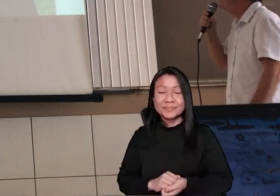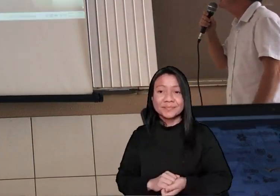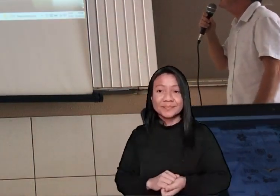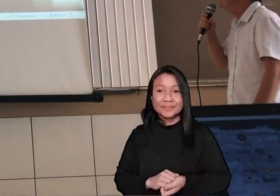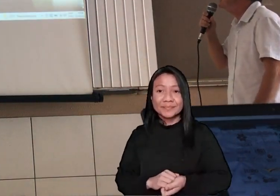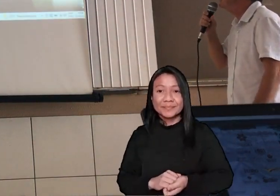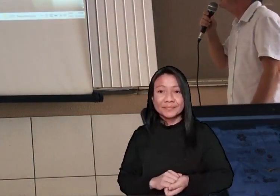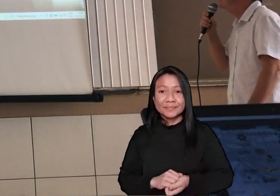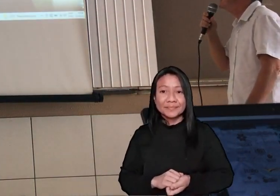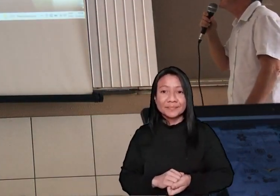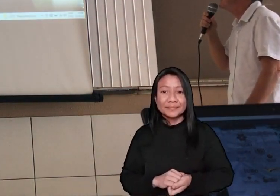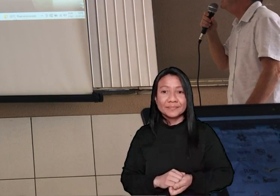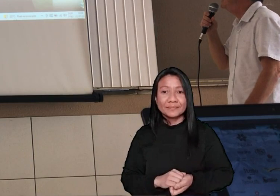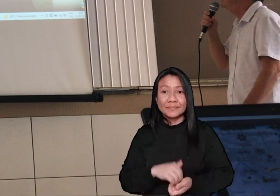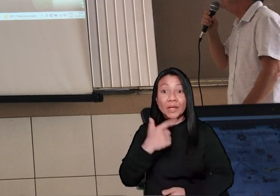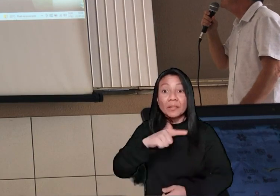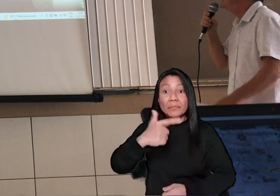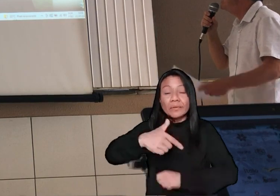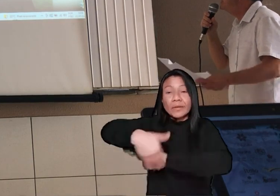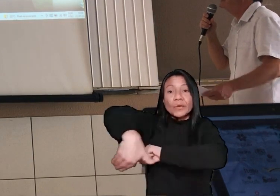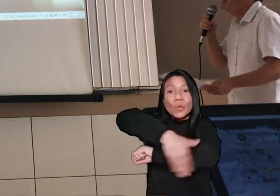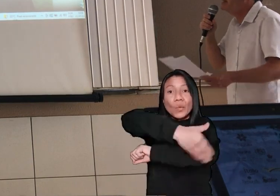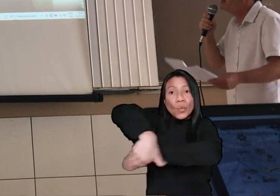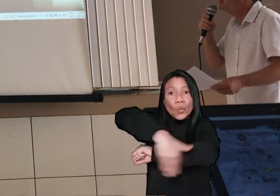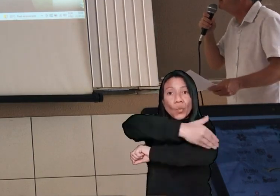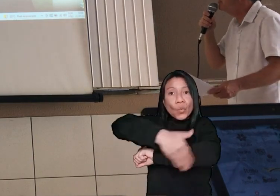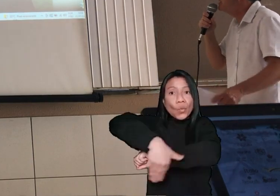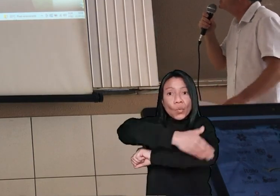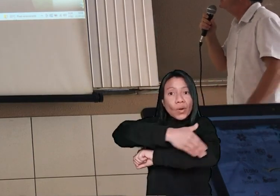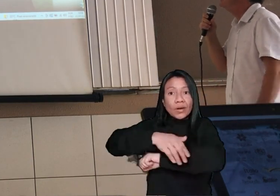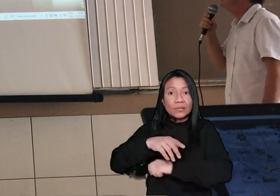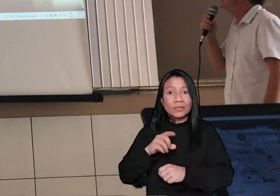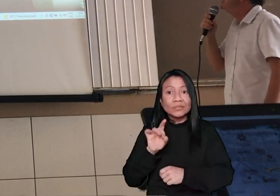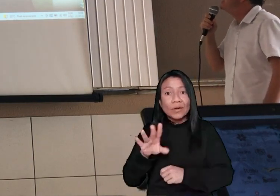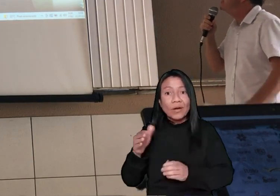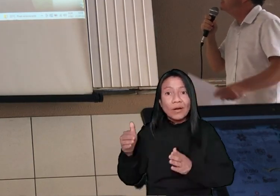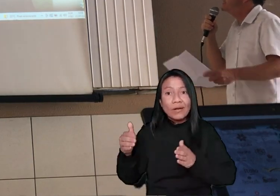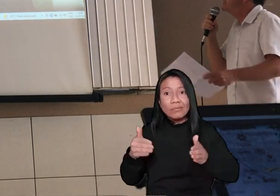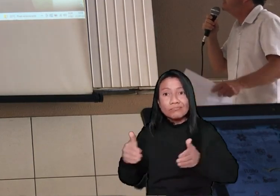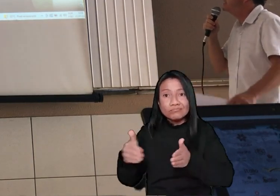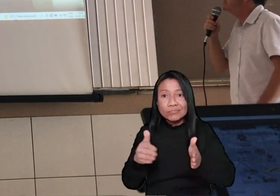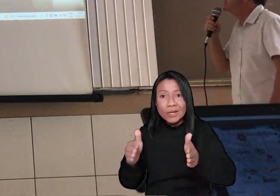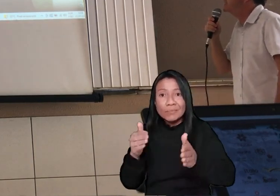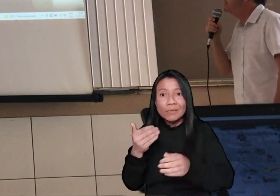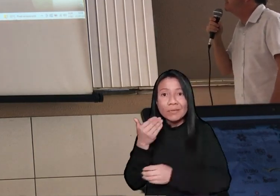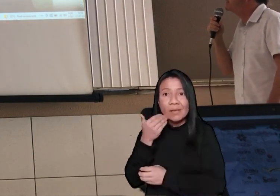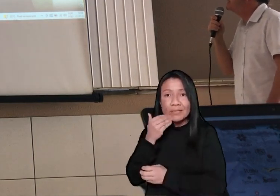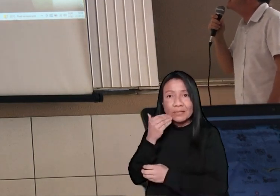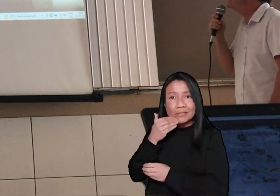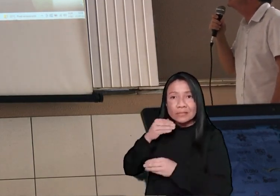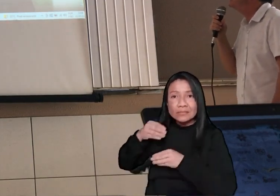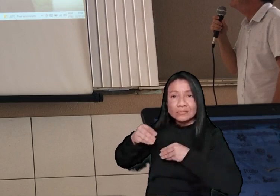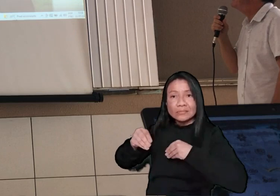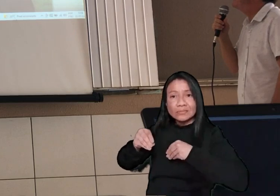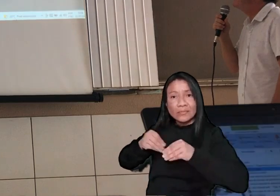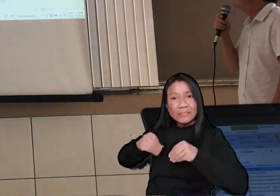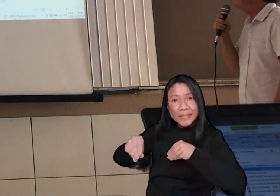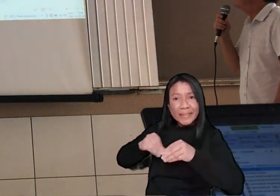tudo carreiro. Tinha alguma coisa na cidade, mas era ainda o começo. Vamos passar algumas fotos aqui para